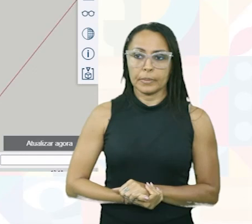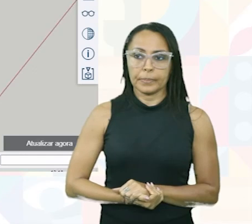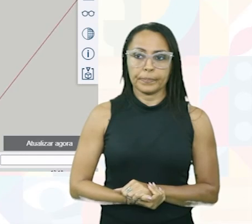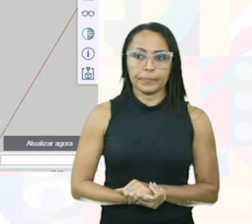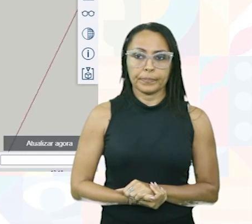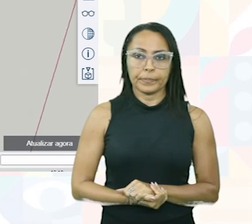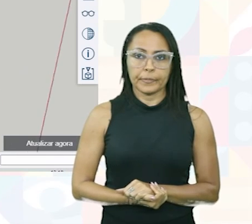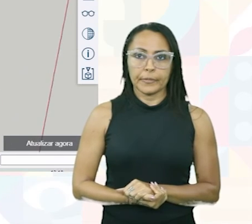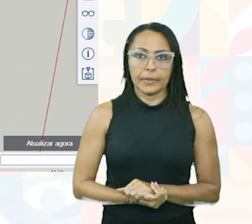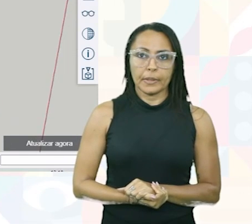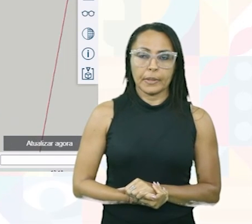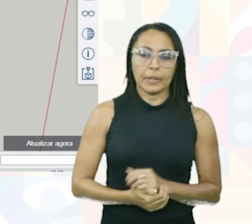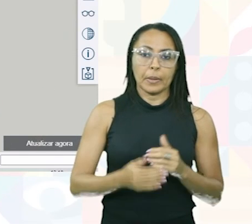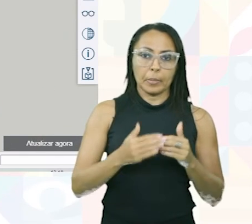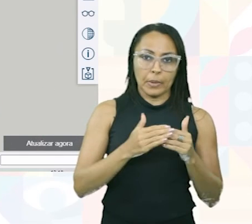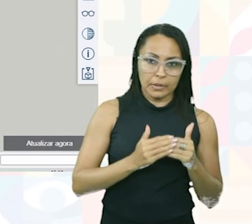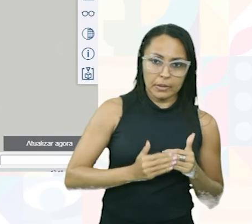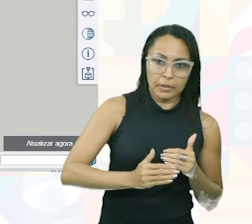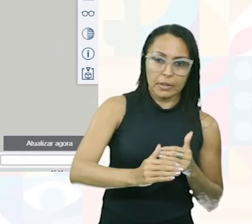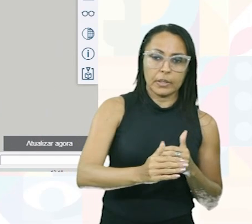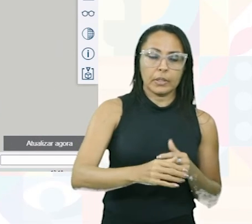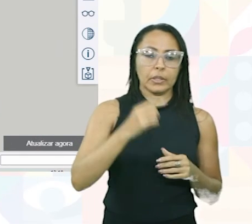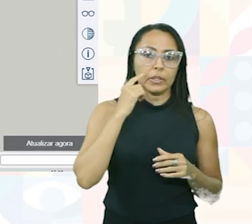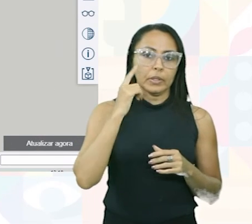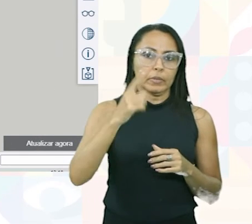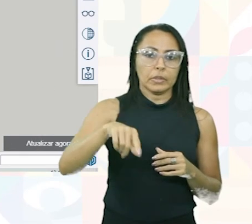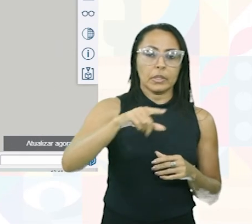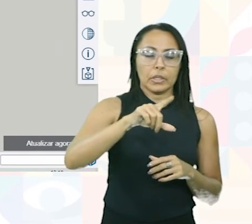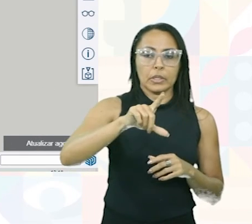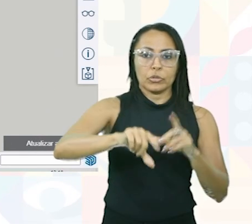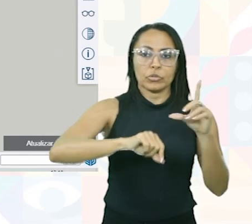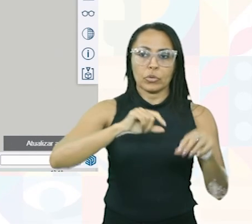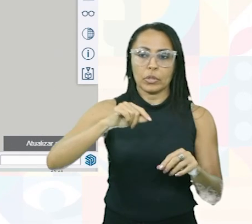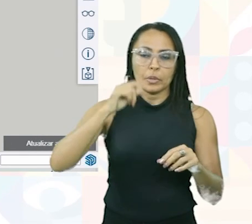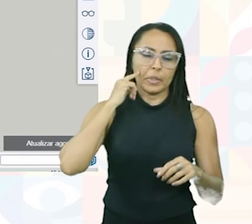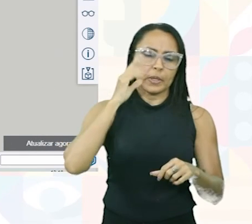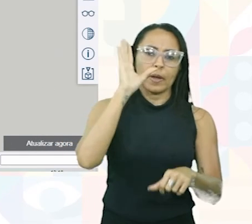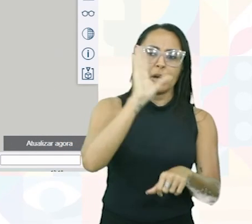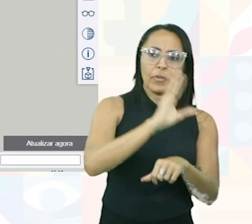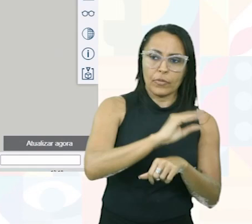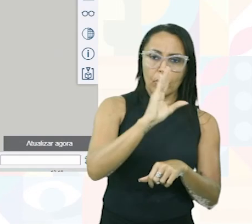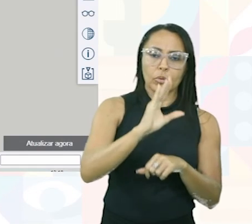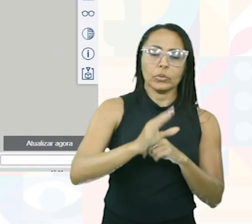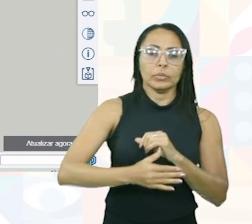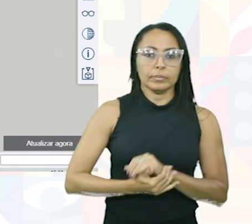dessa desassociação, você escolhe somente a foto